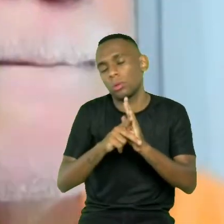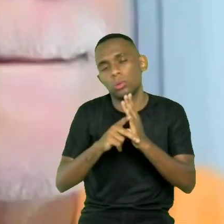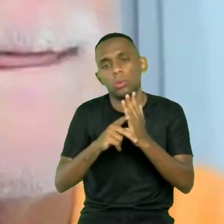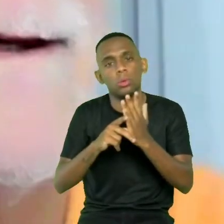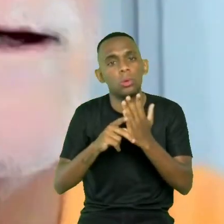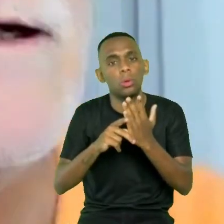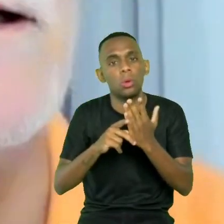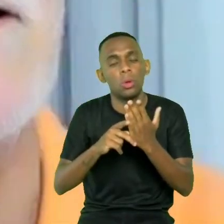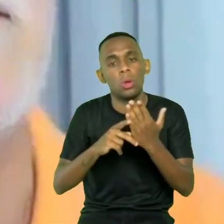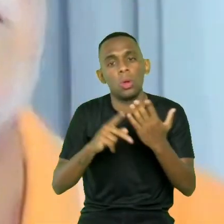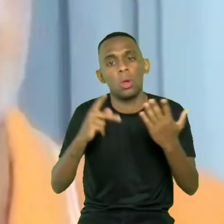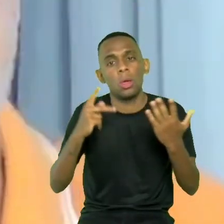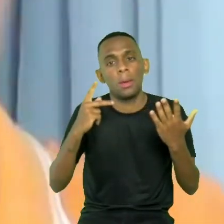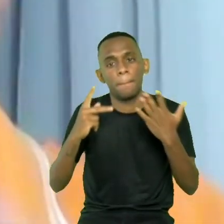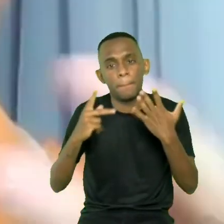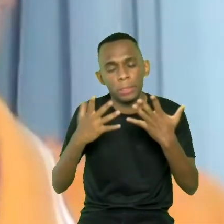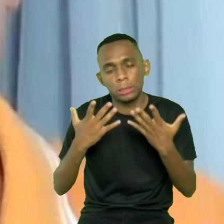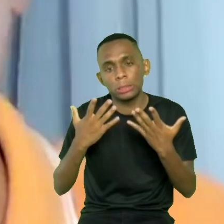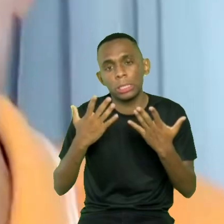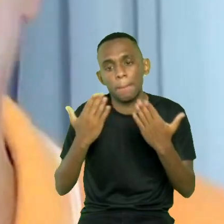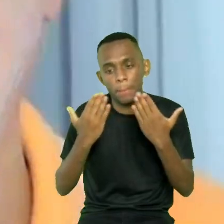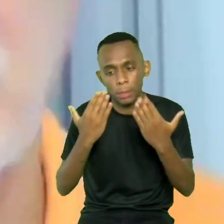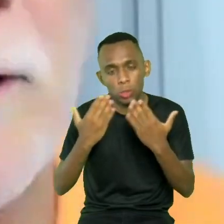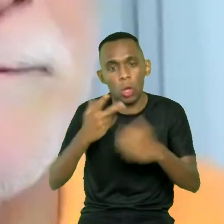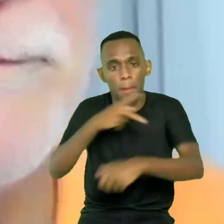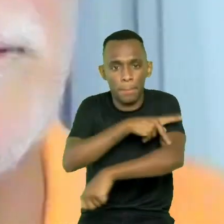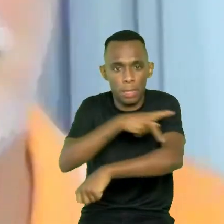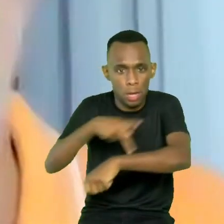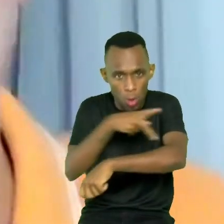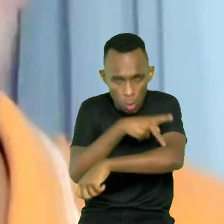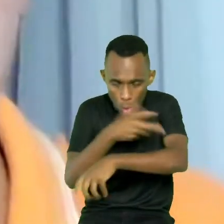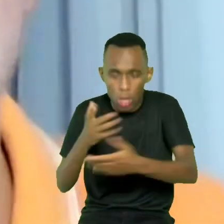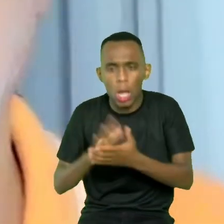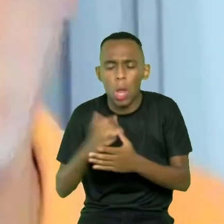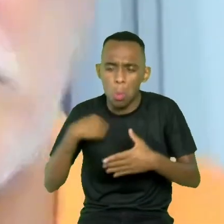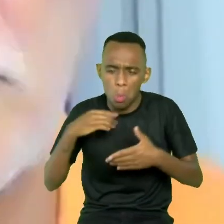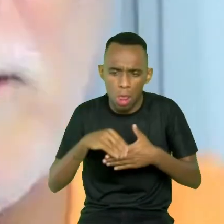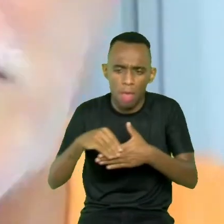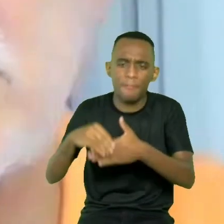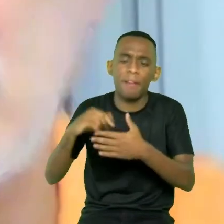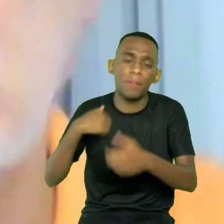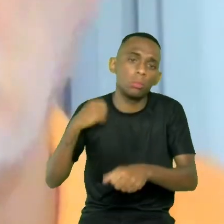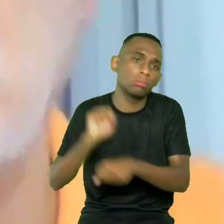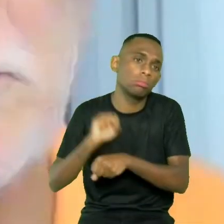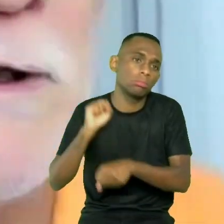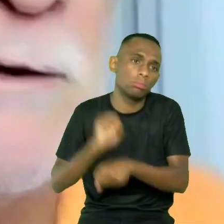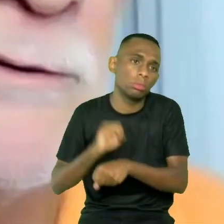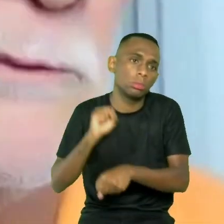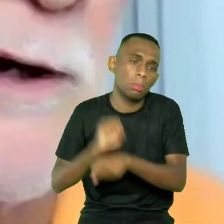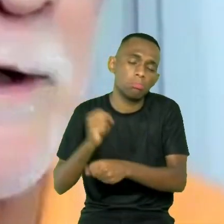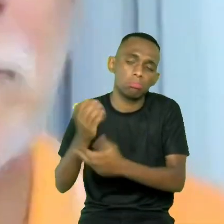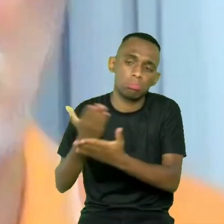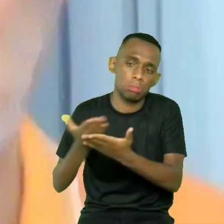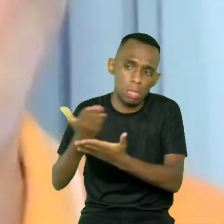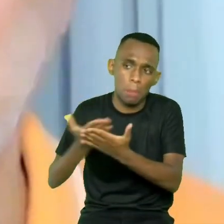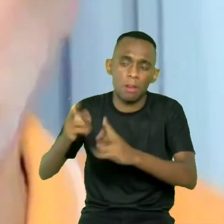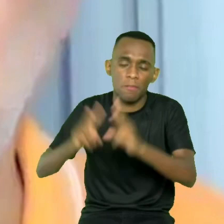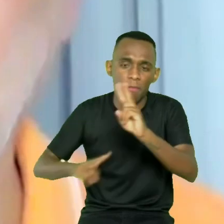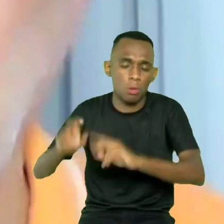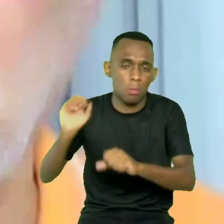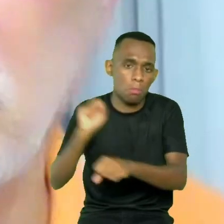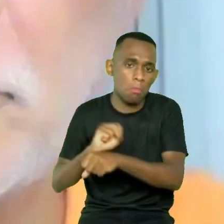tal. E eu levava, né? E ficava lá esperando acabar a sessão. E como era